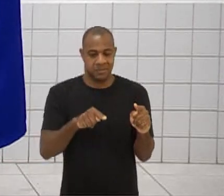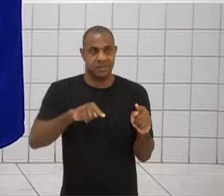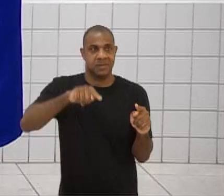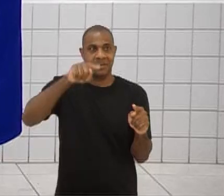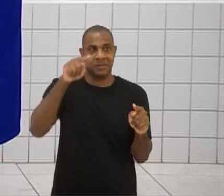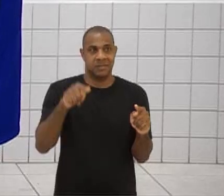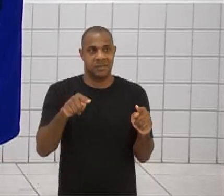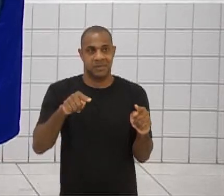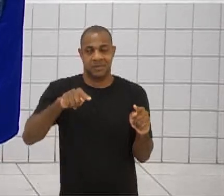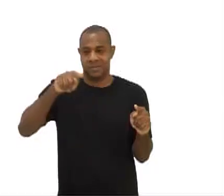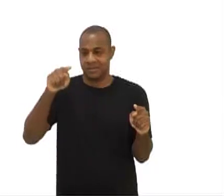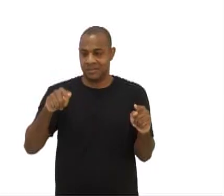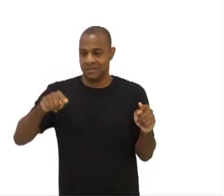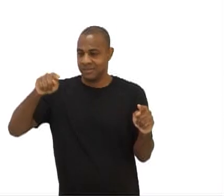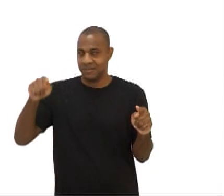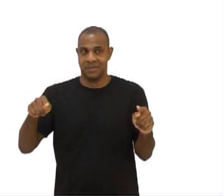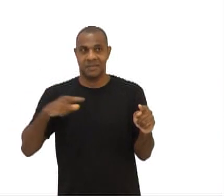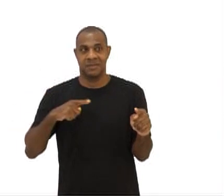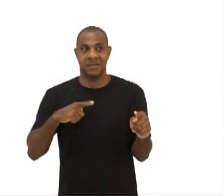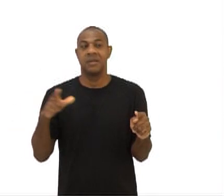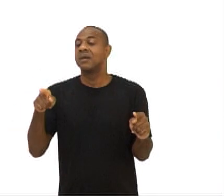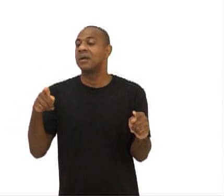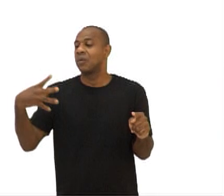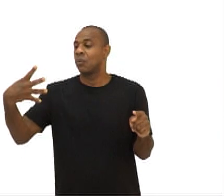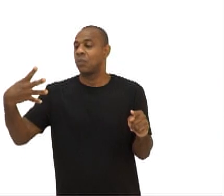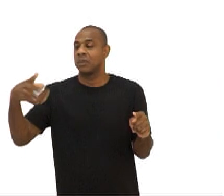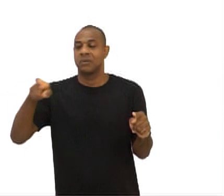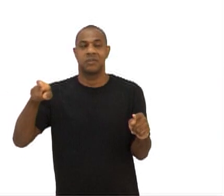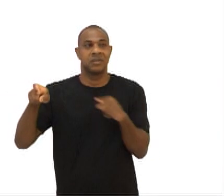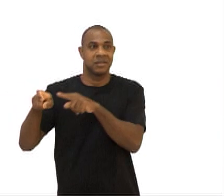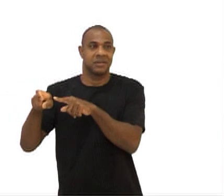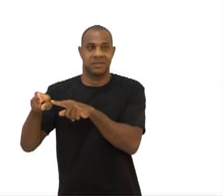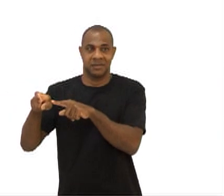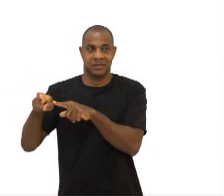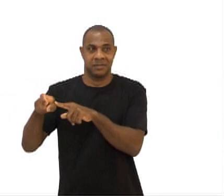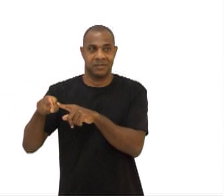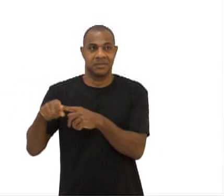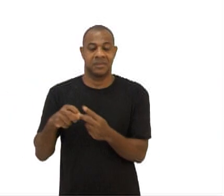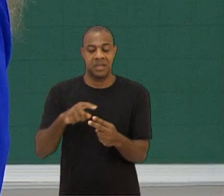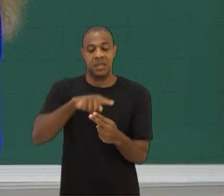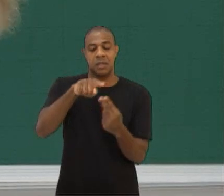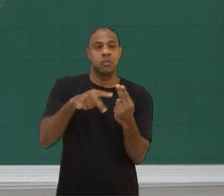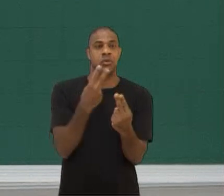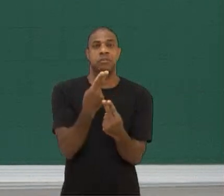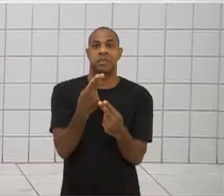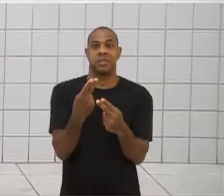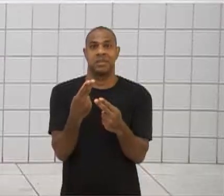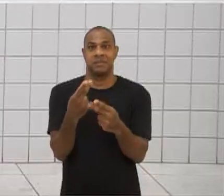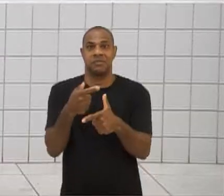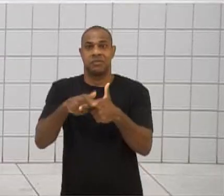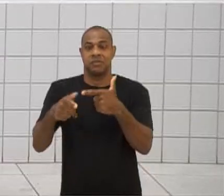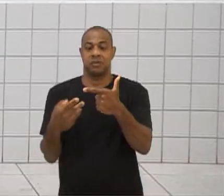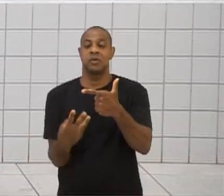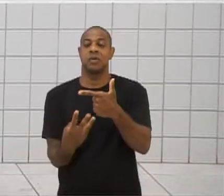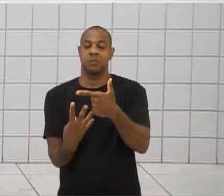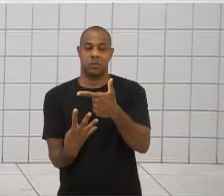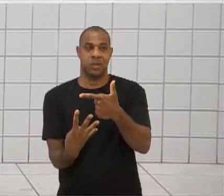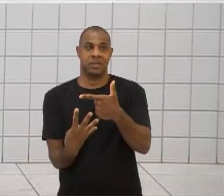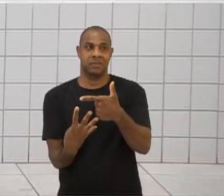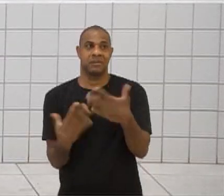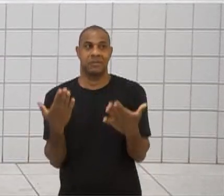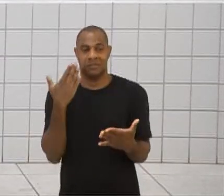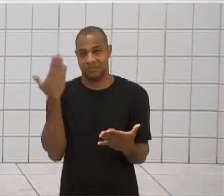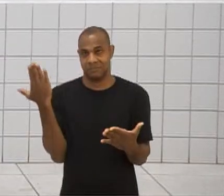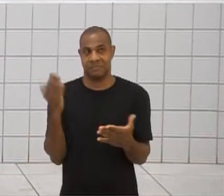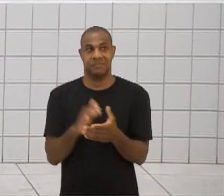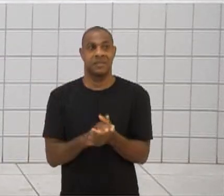é a da 4x, tá? Porque como é 2π dividido por 4, simplificando fica π sobre 2. Então, ela tem isso